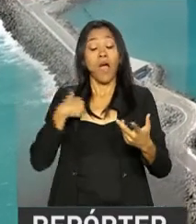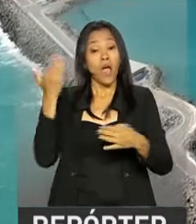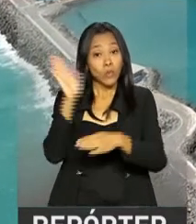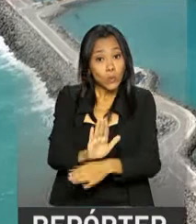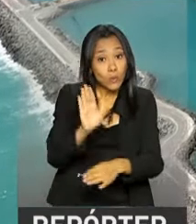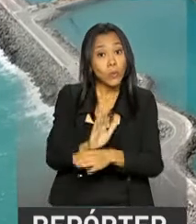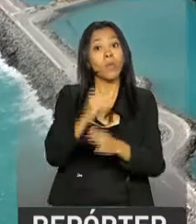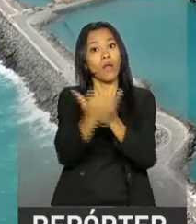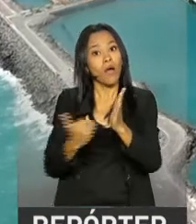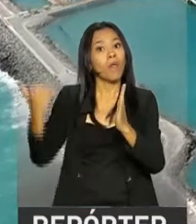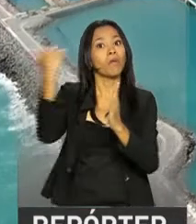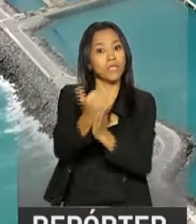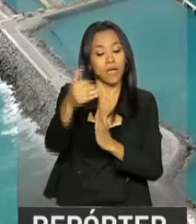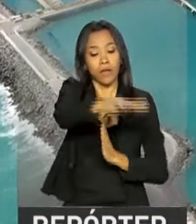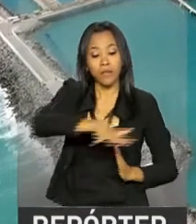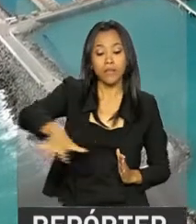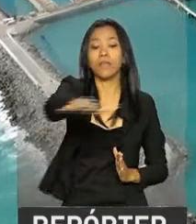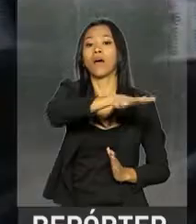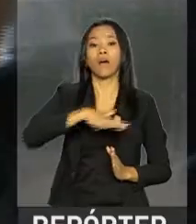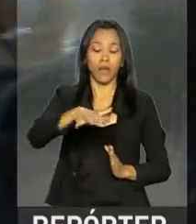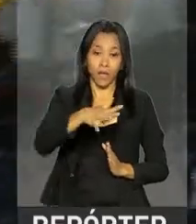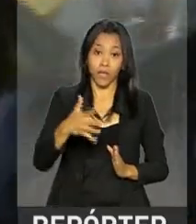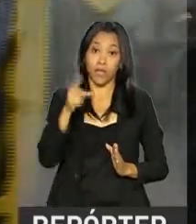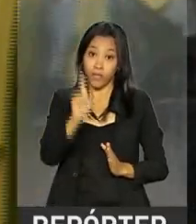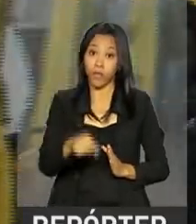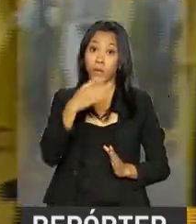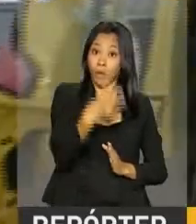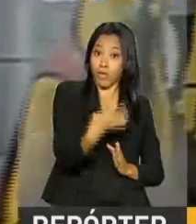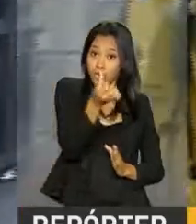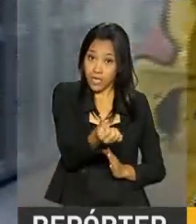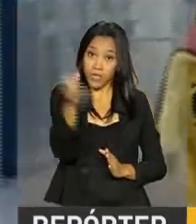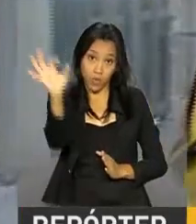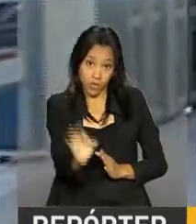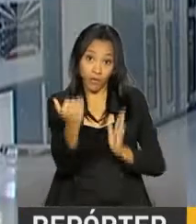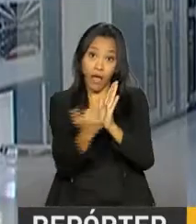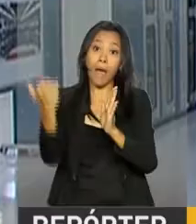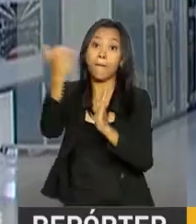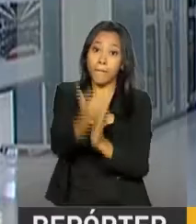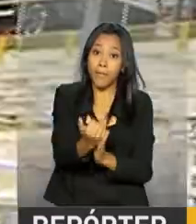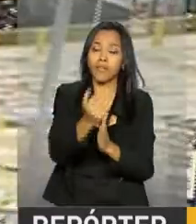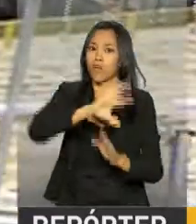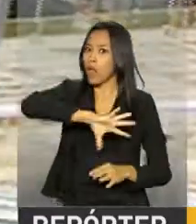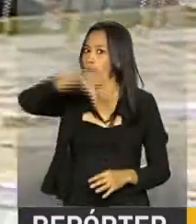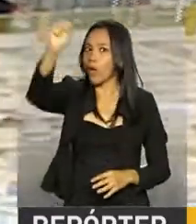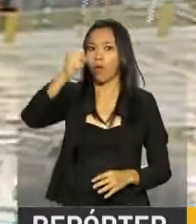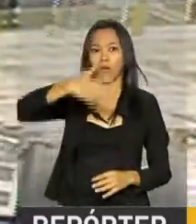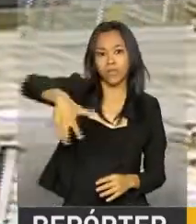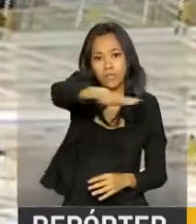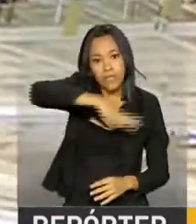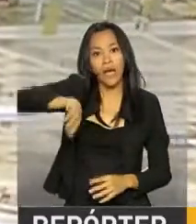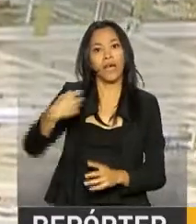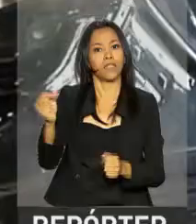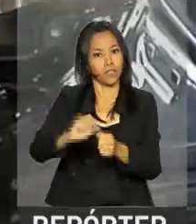para a alta da produção do setor automotivo nacional foi 46% a mais um recorde para o setor de carros